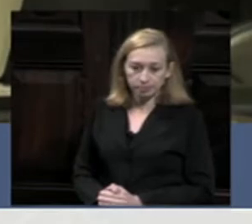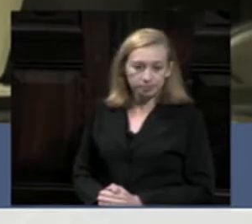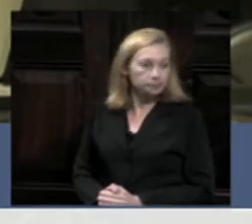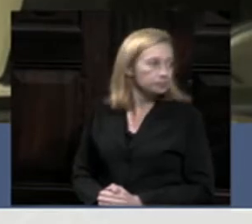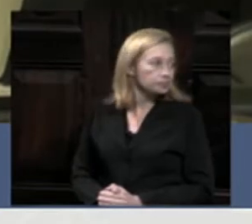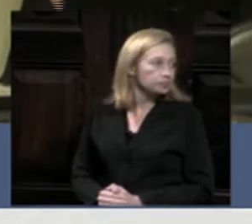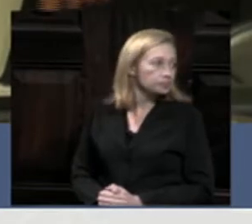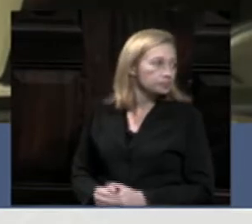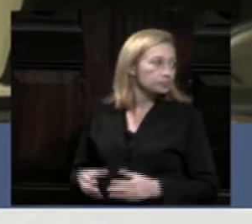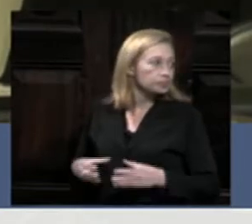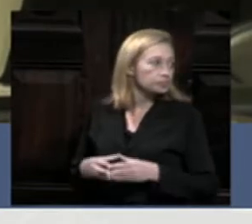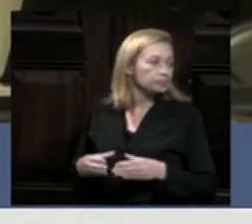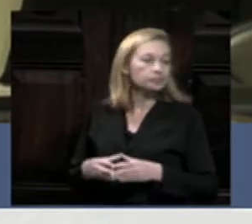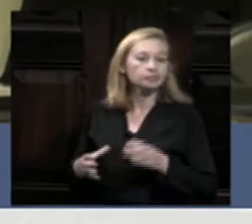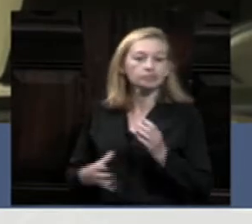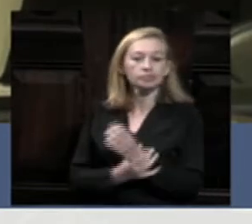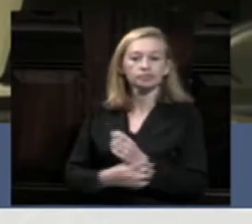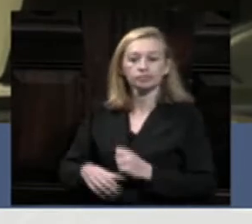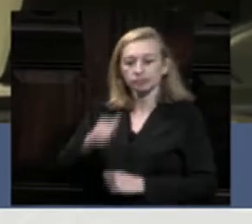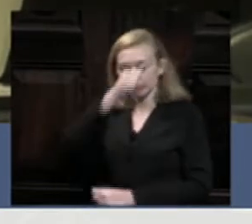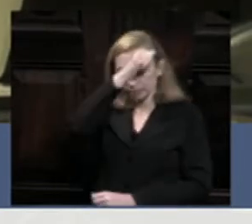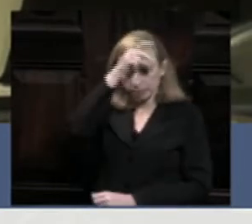Pela Comissão de Segurança Pública,